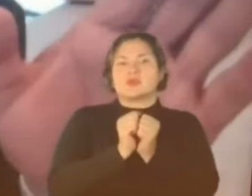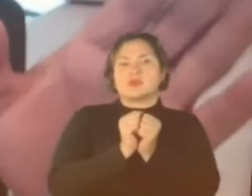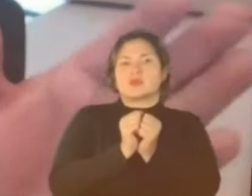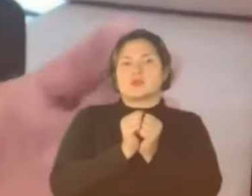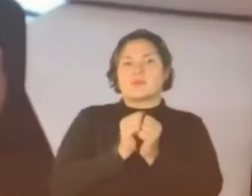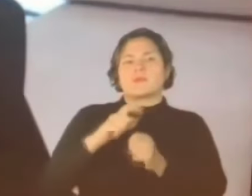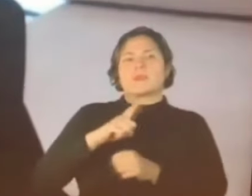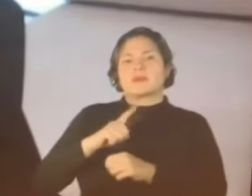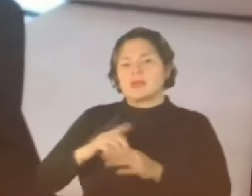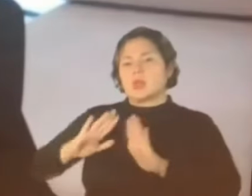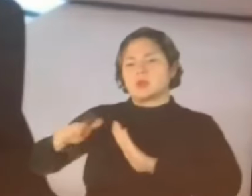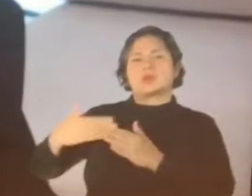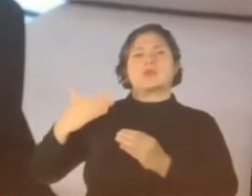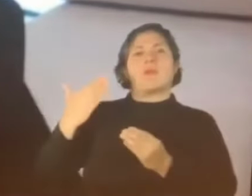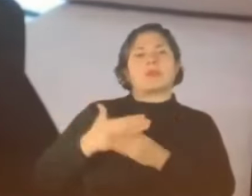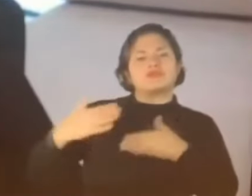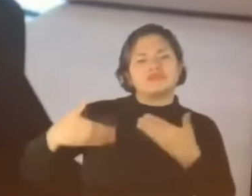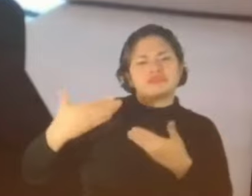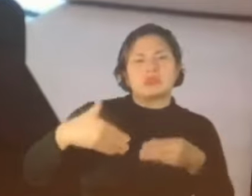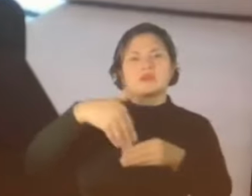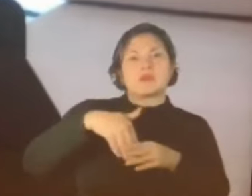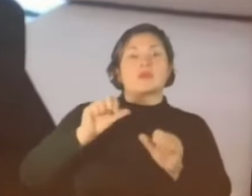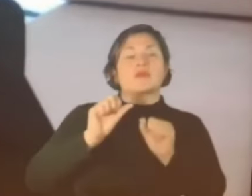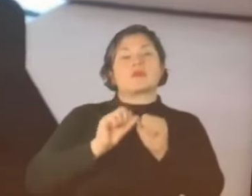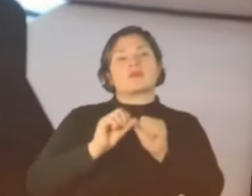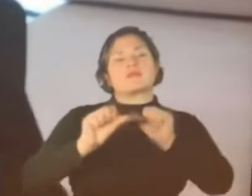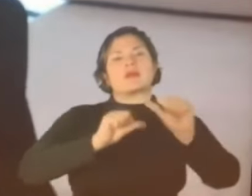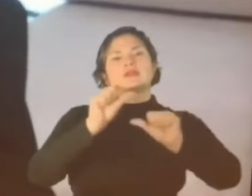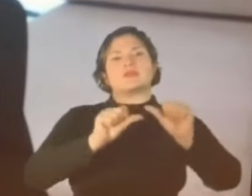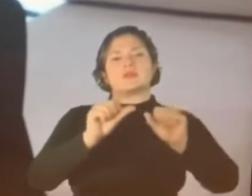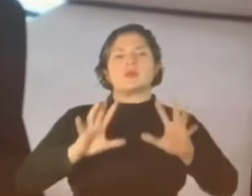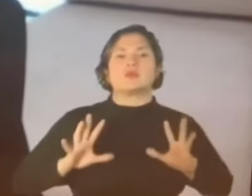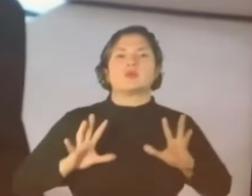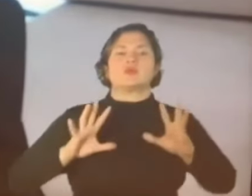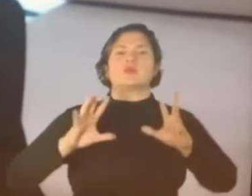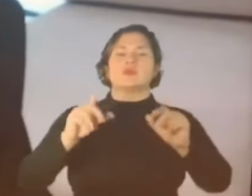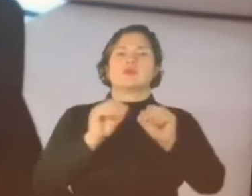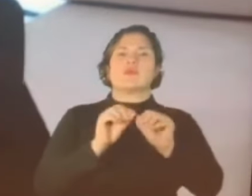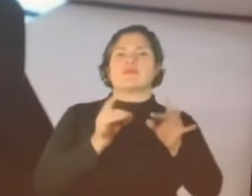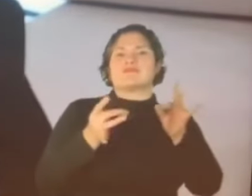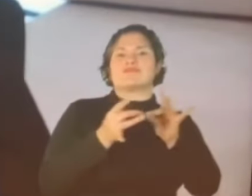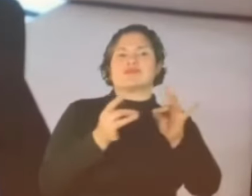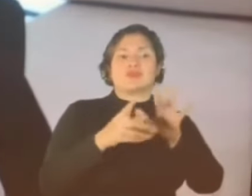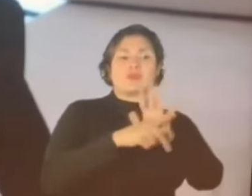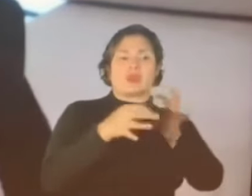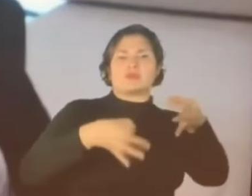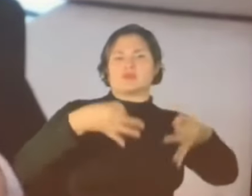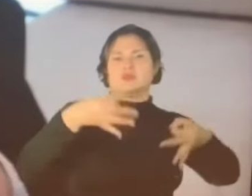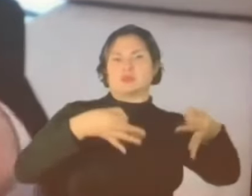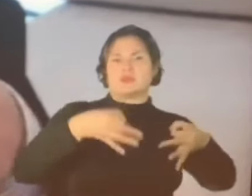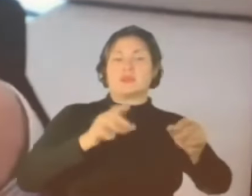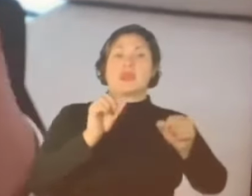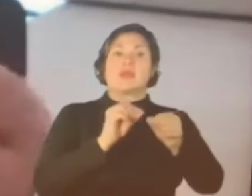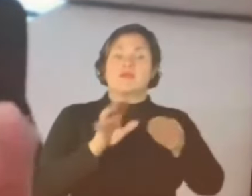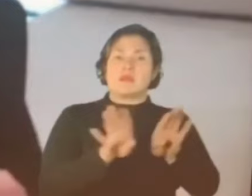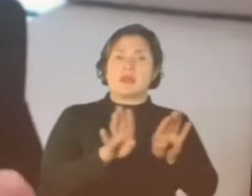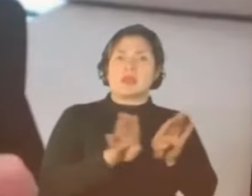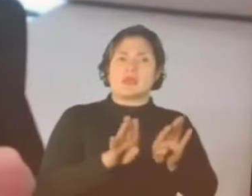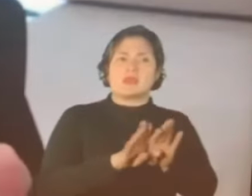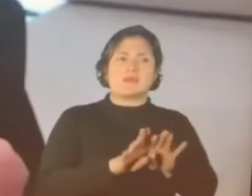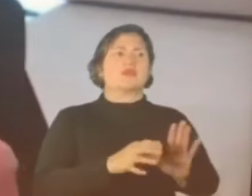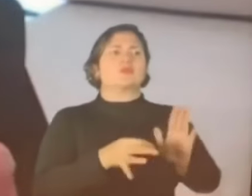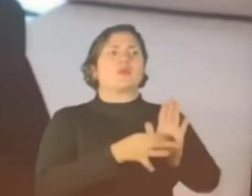decorrer de um processo eleitoral, da mudança do próprio signo jurídico, da própria hipótese de